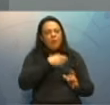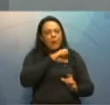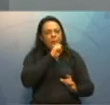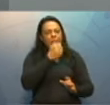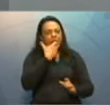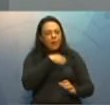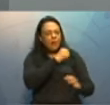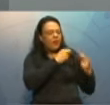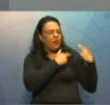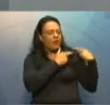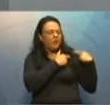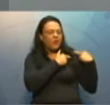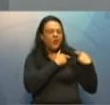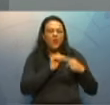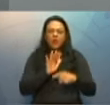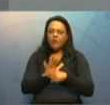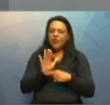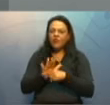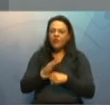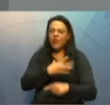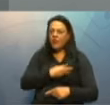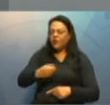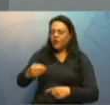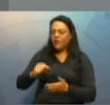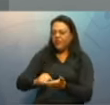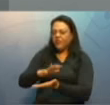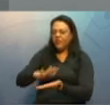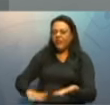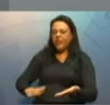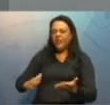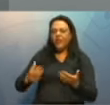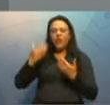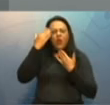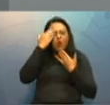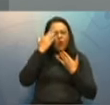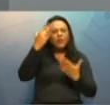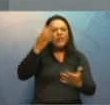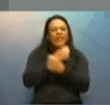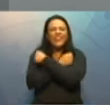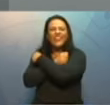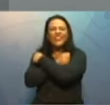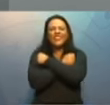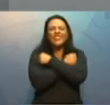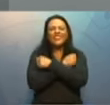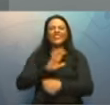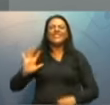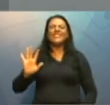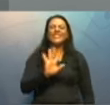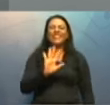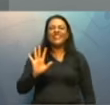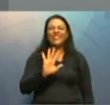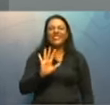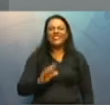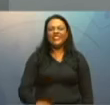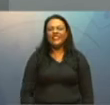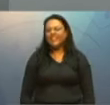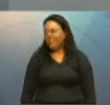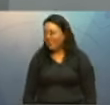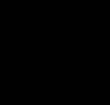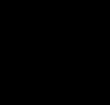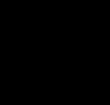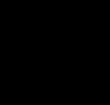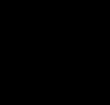responsáveis na realização das atividades. Muito obrigado, um grande abraço e até a próxima aula.